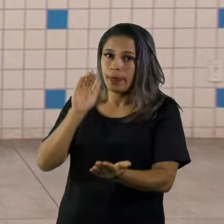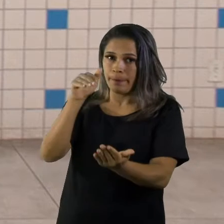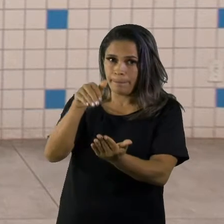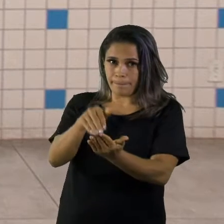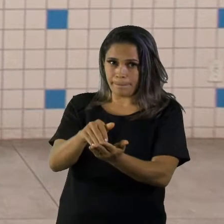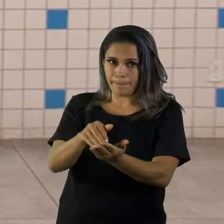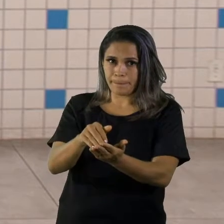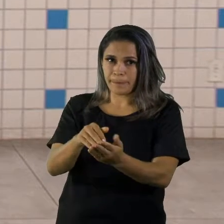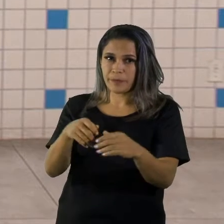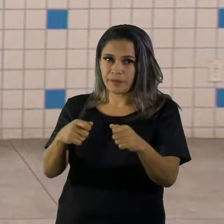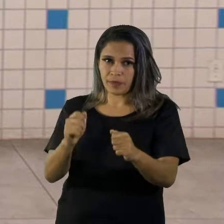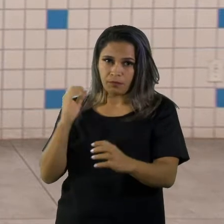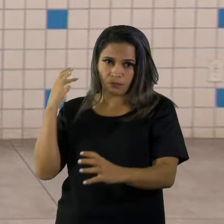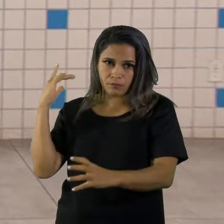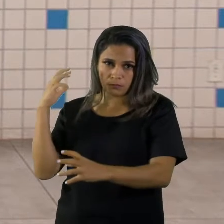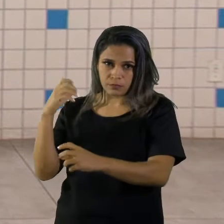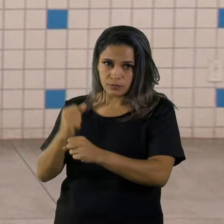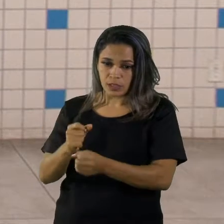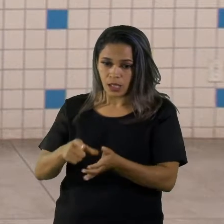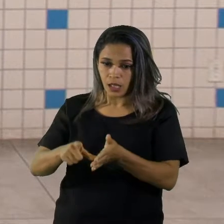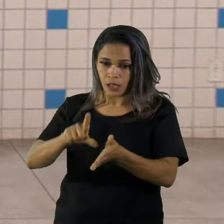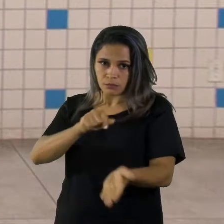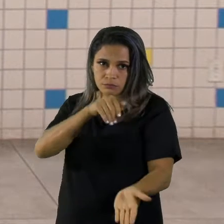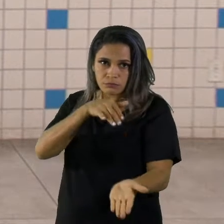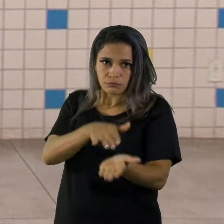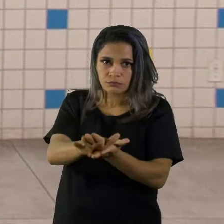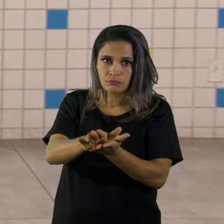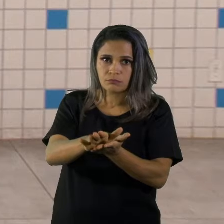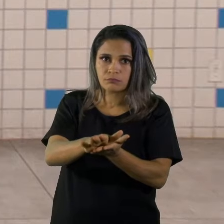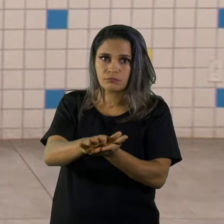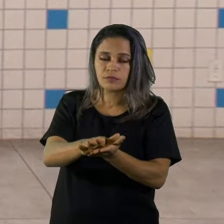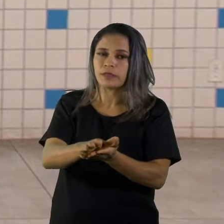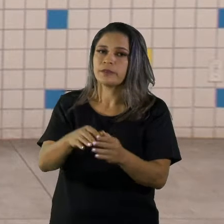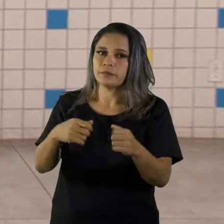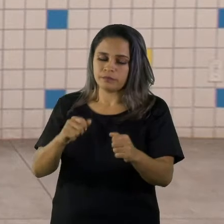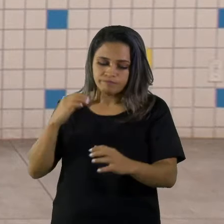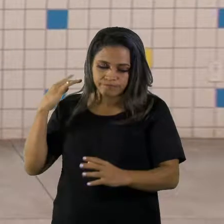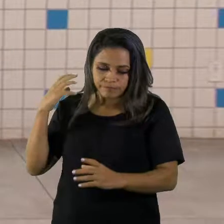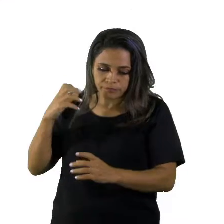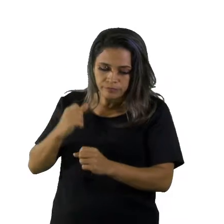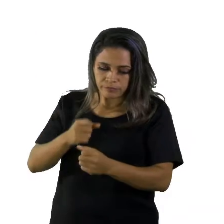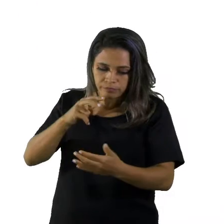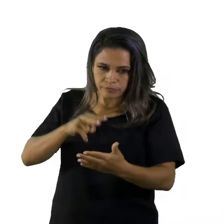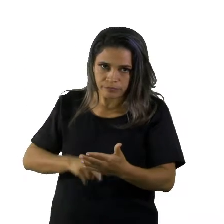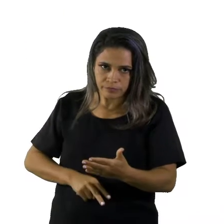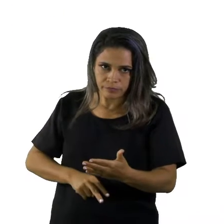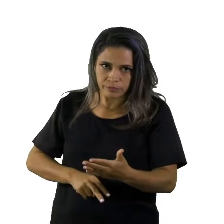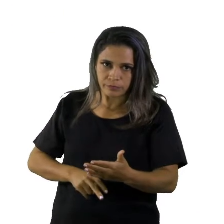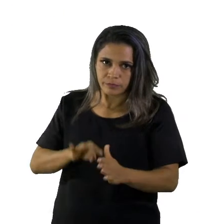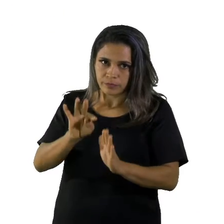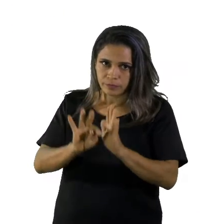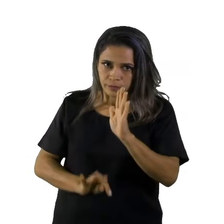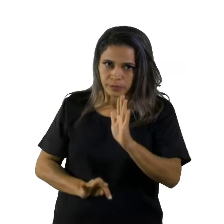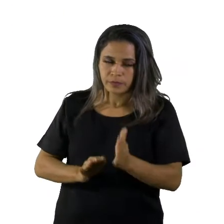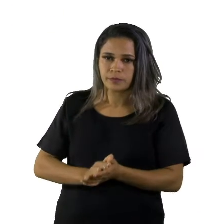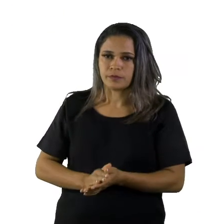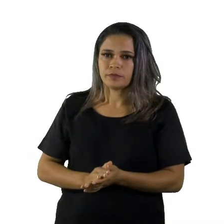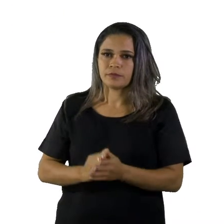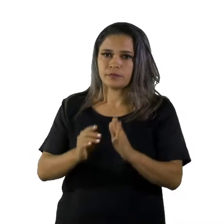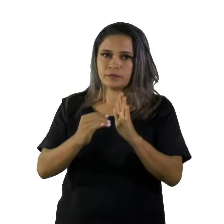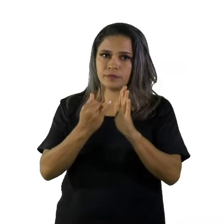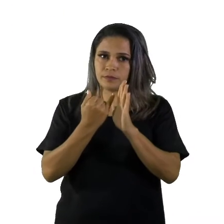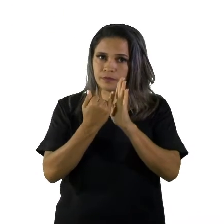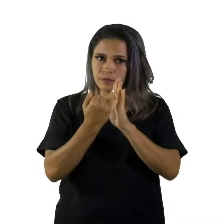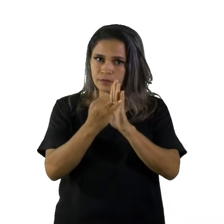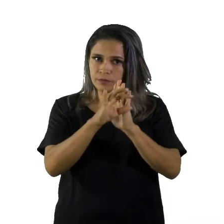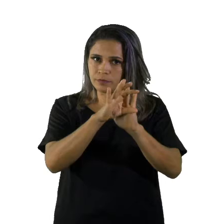fazer a revisão. Antes de você publicar, você tem que fazer o quê? Fazer a revisão do seu texto. Introdução com a